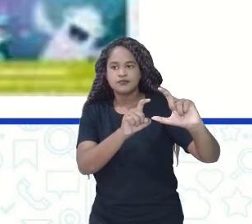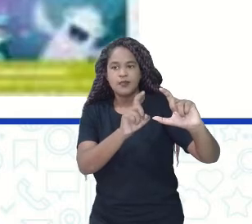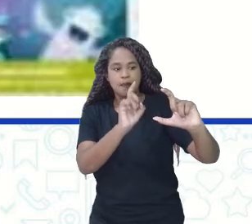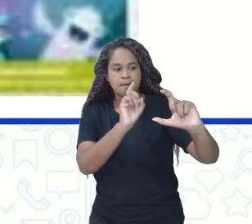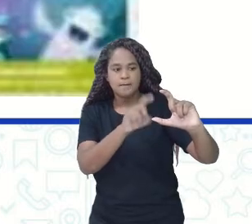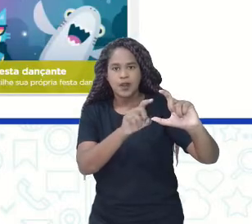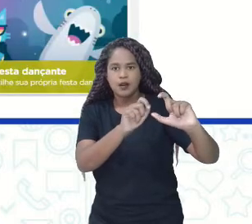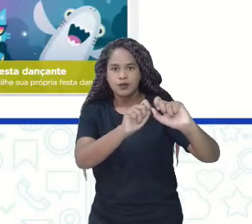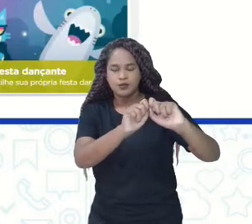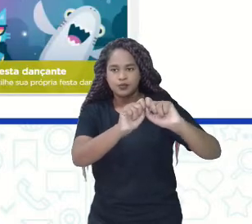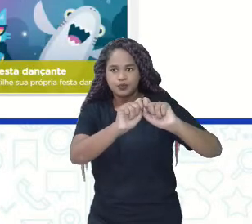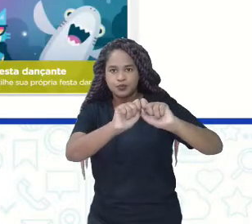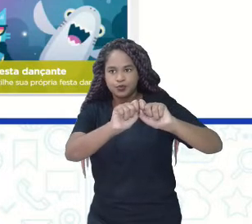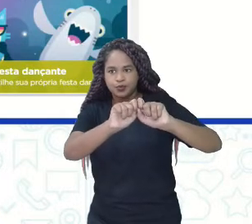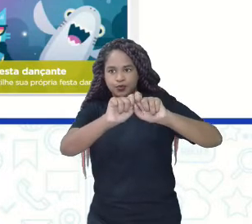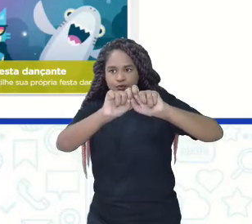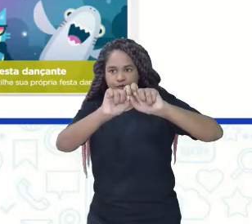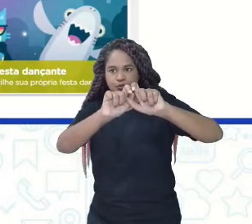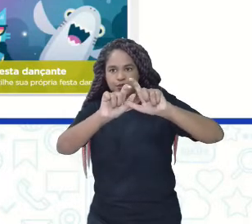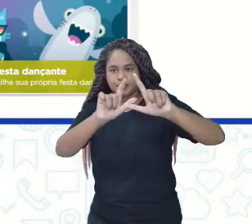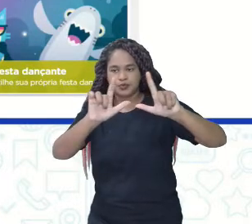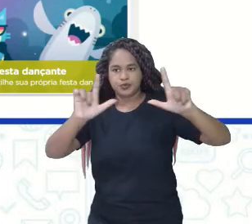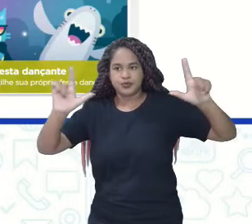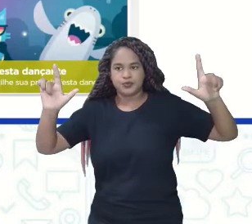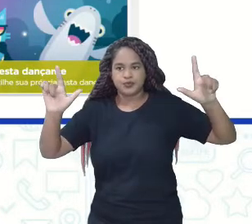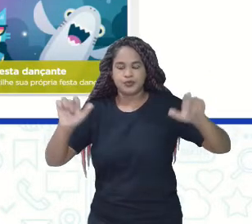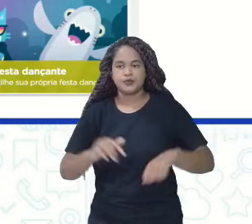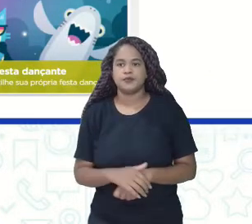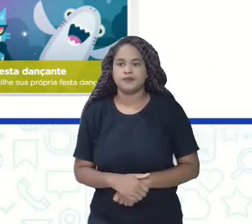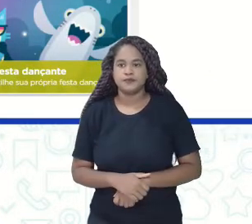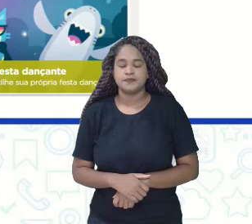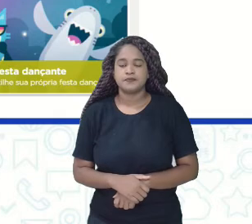clicar aqui na abelhinha e vai fazer esse processo,